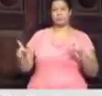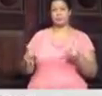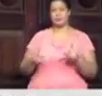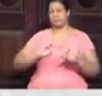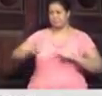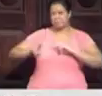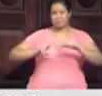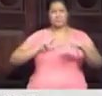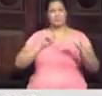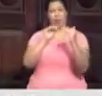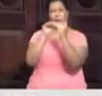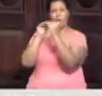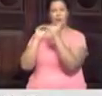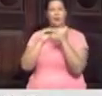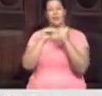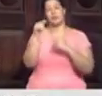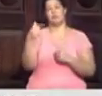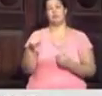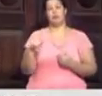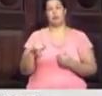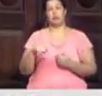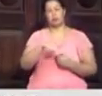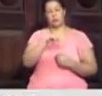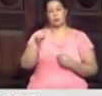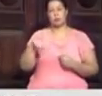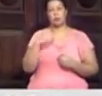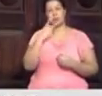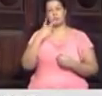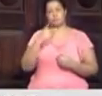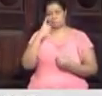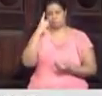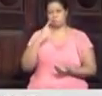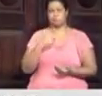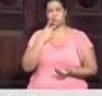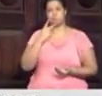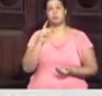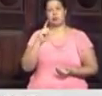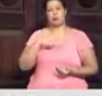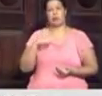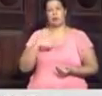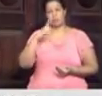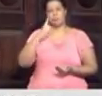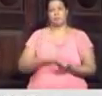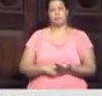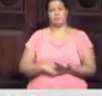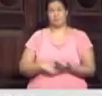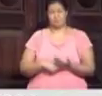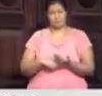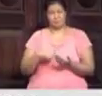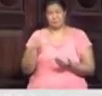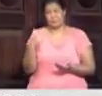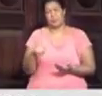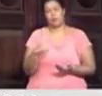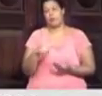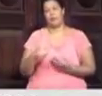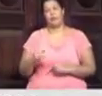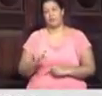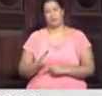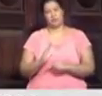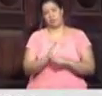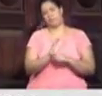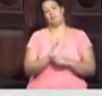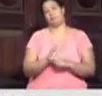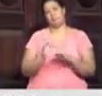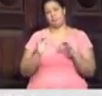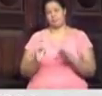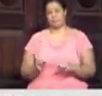nossa crítica. Essa é a nossa crítica central a esse processo que, infelizmente, não foi respondido pelas evasivas